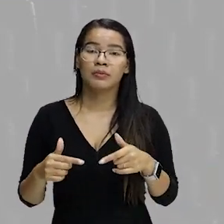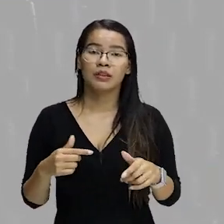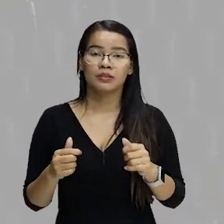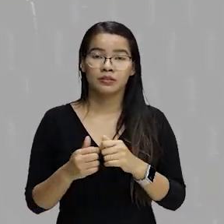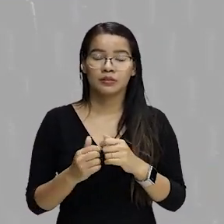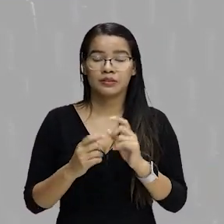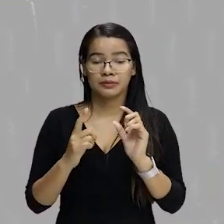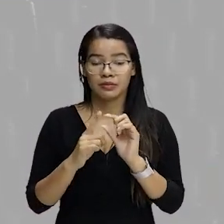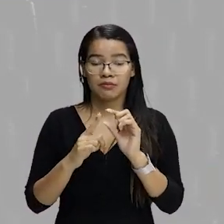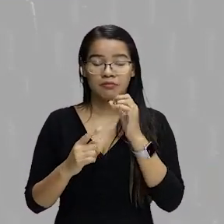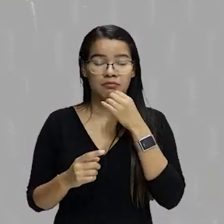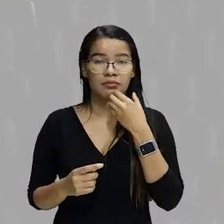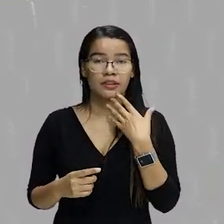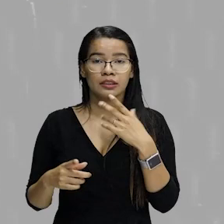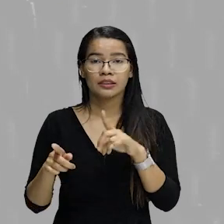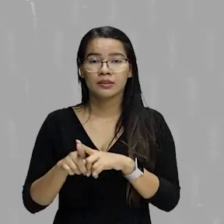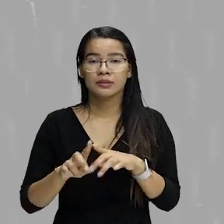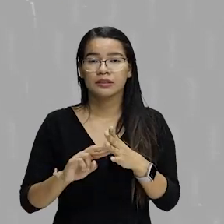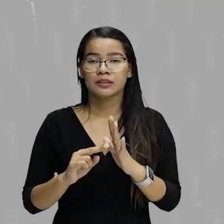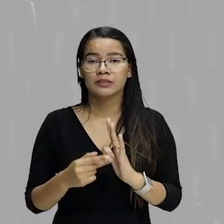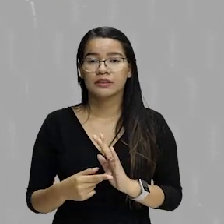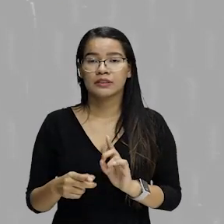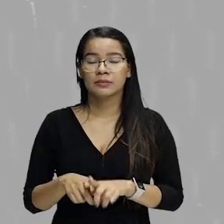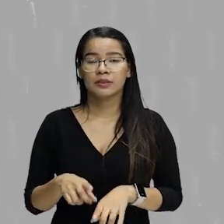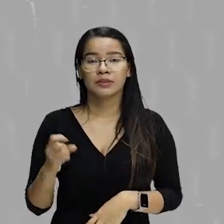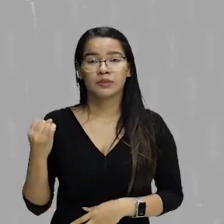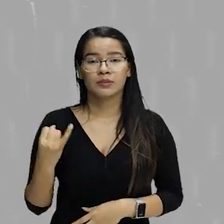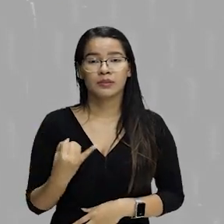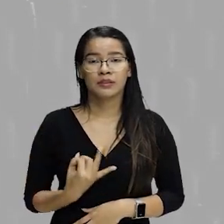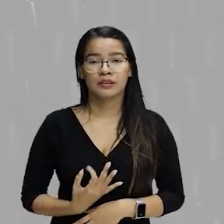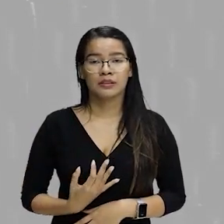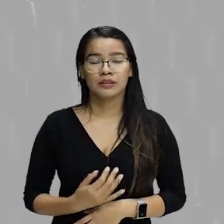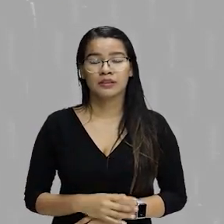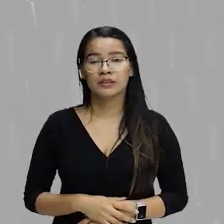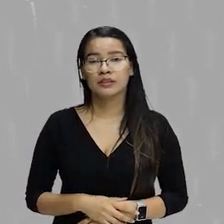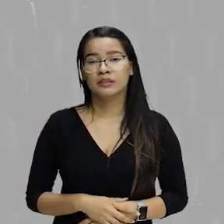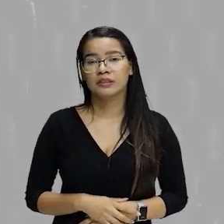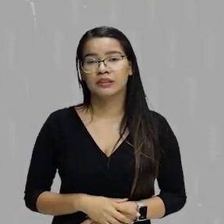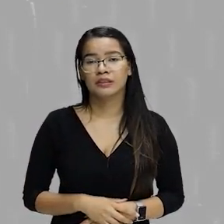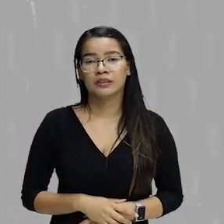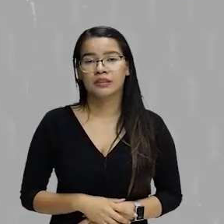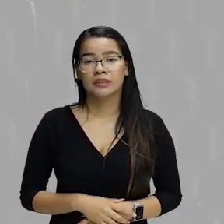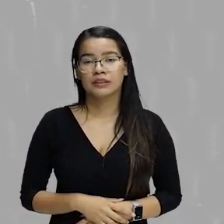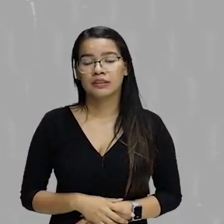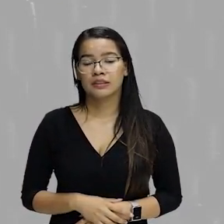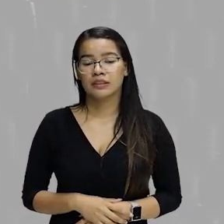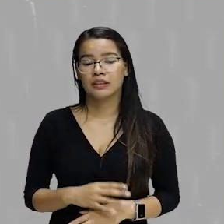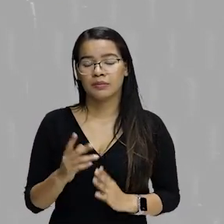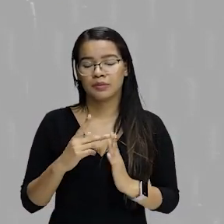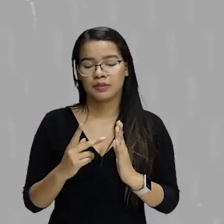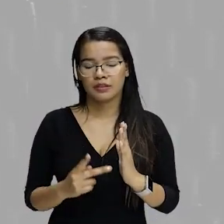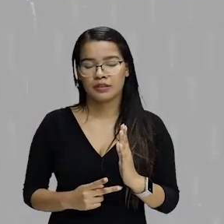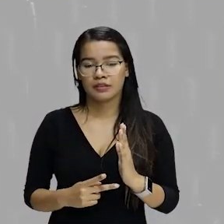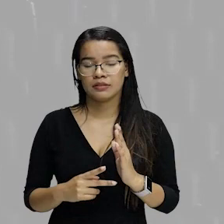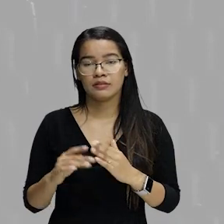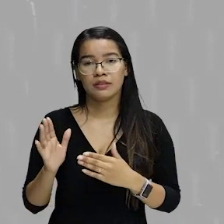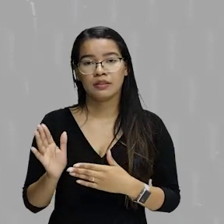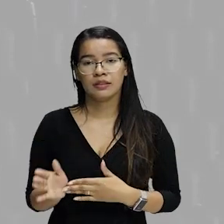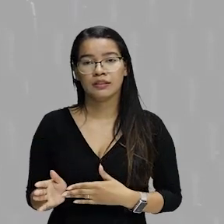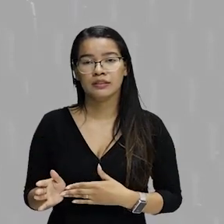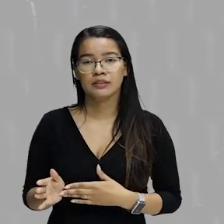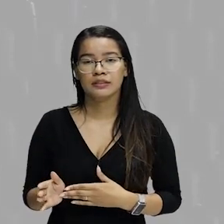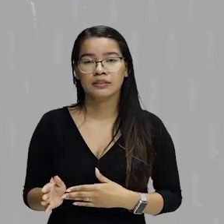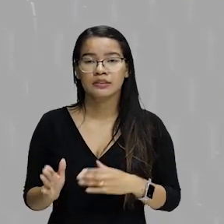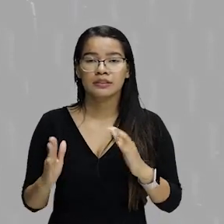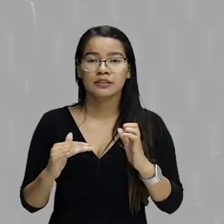as palavras, o significado, as qualidades estéticas. Nela, né, na poesia, prevalece